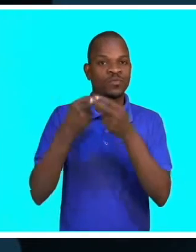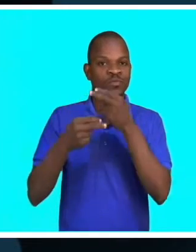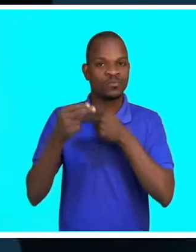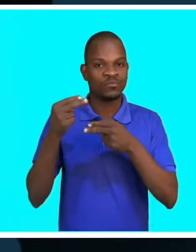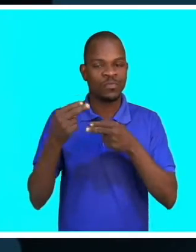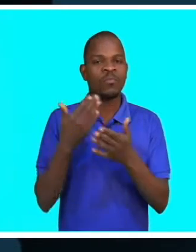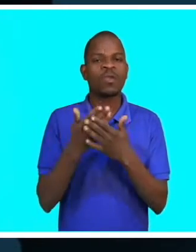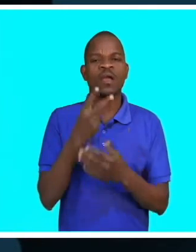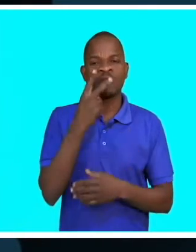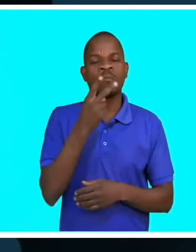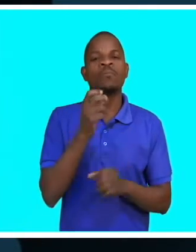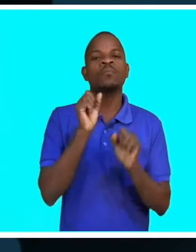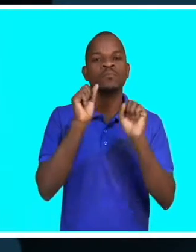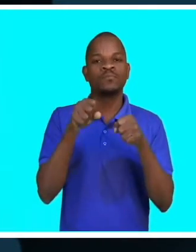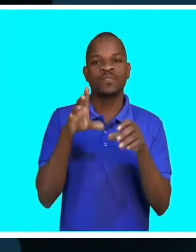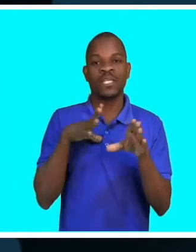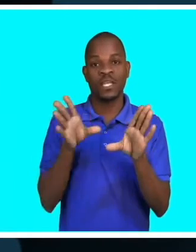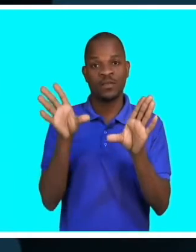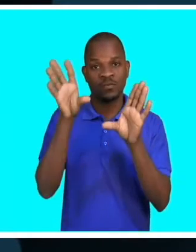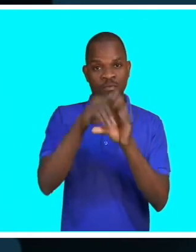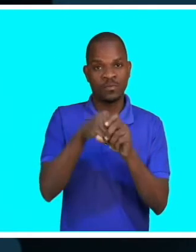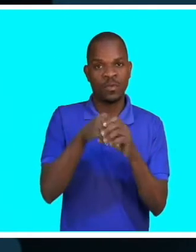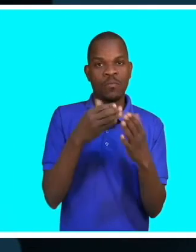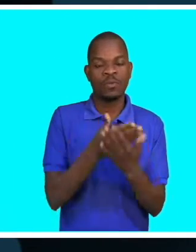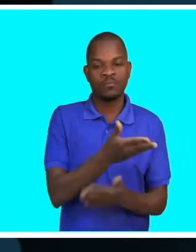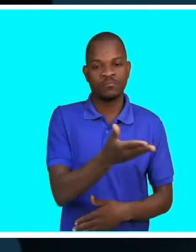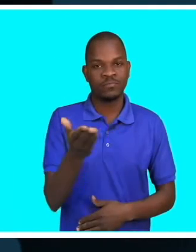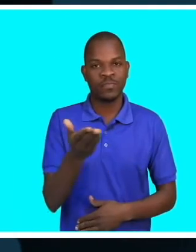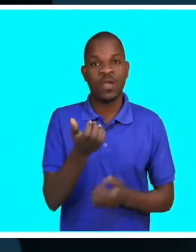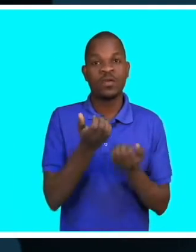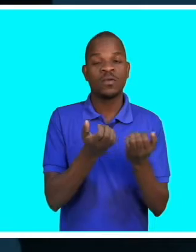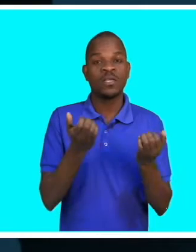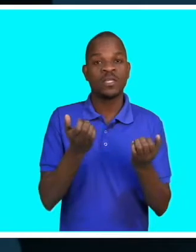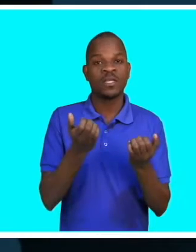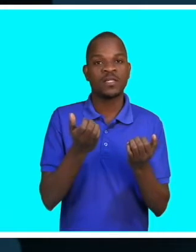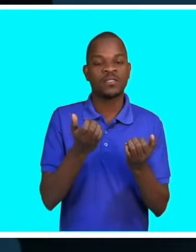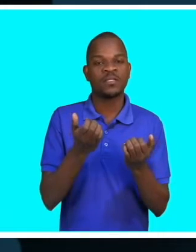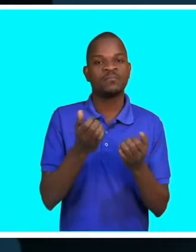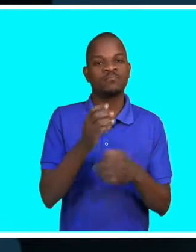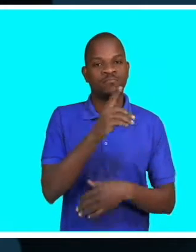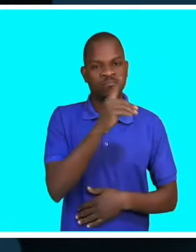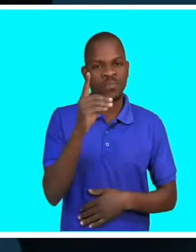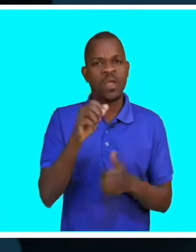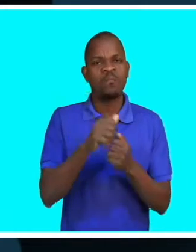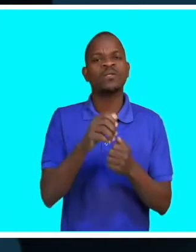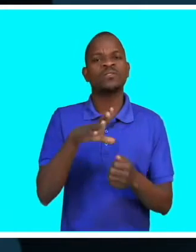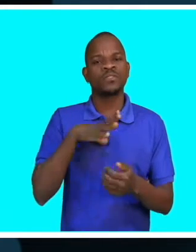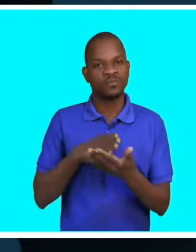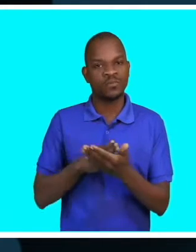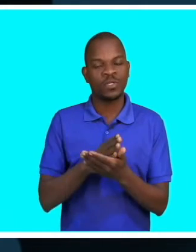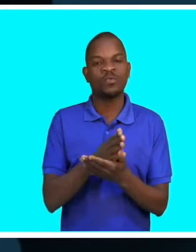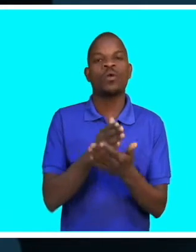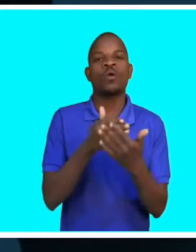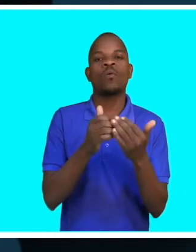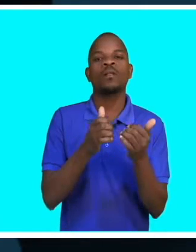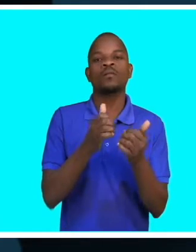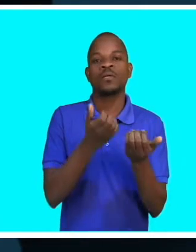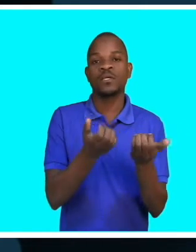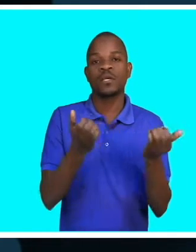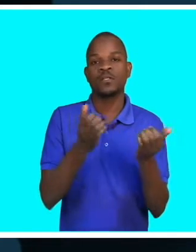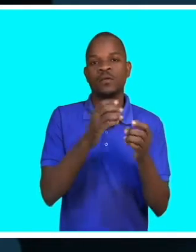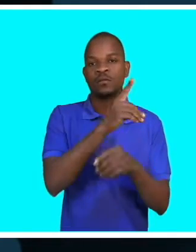a inclusão das crianças, apesar de serem crianças especiales, eles também merecem os mesmos direitos como crianças